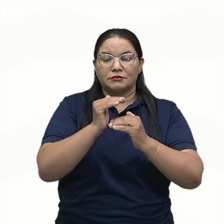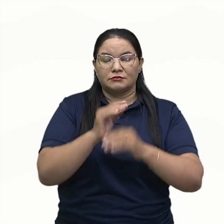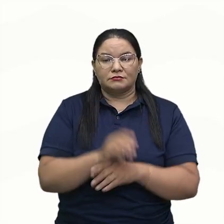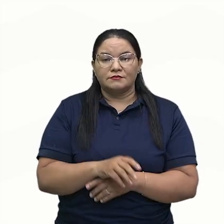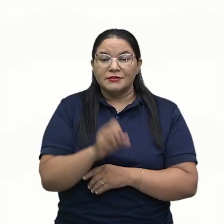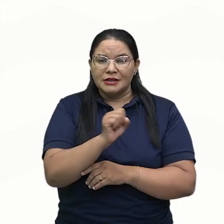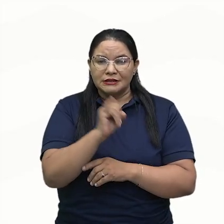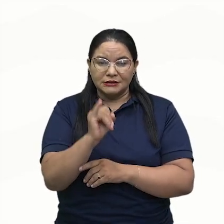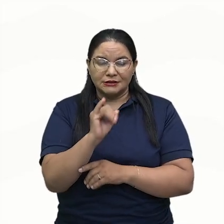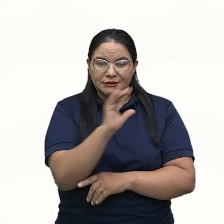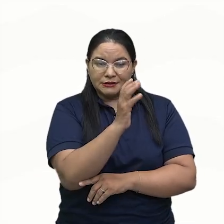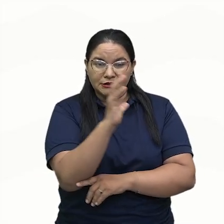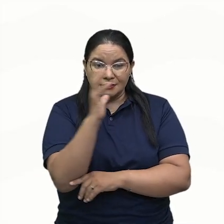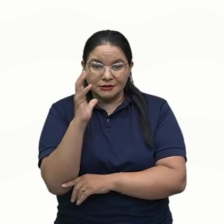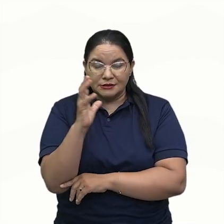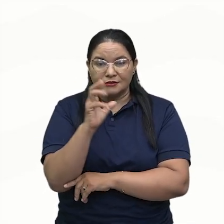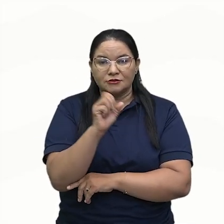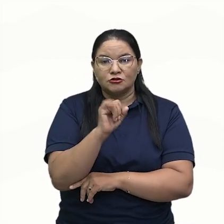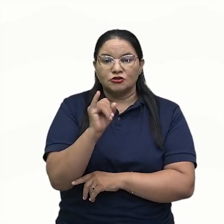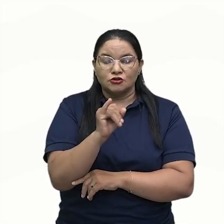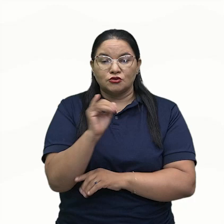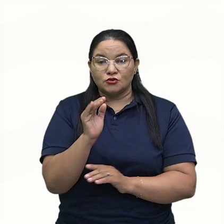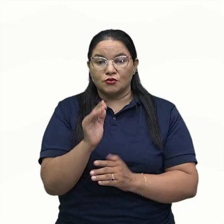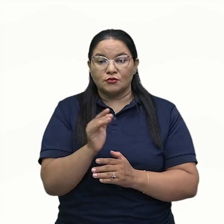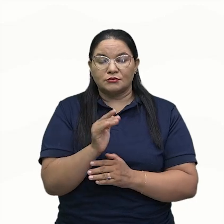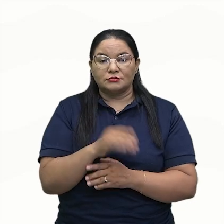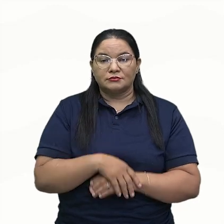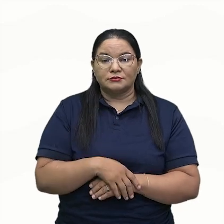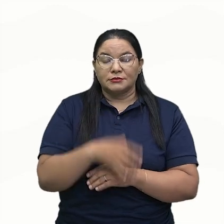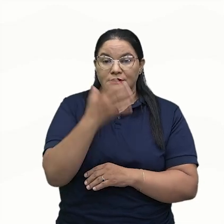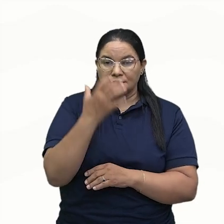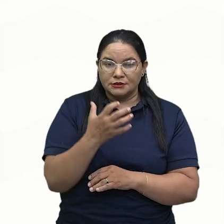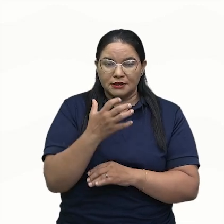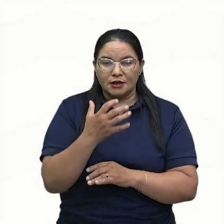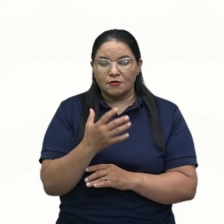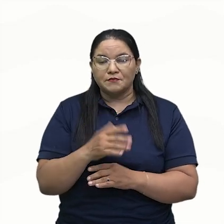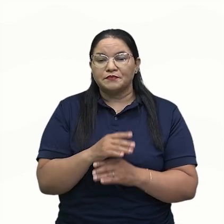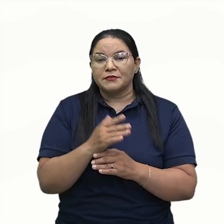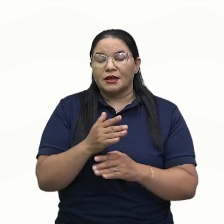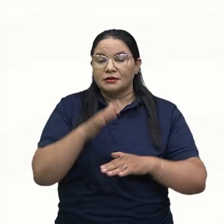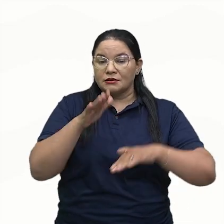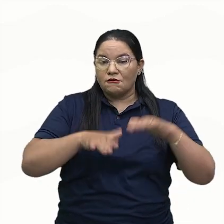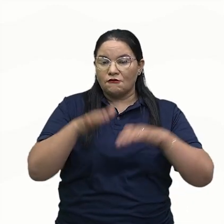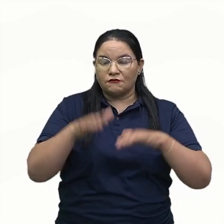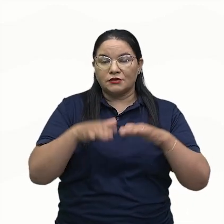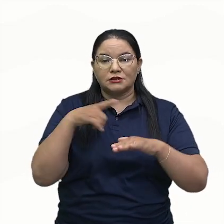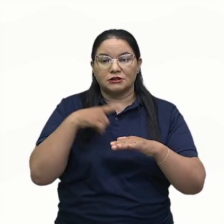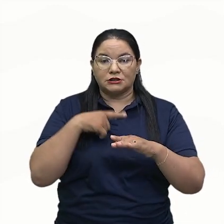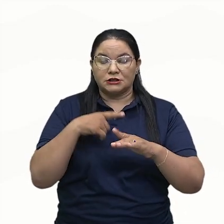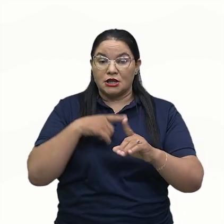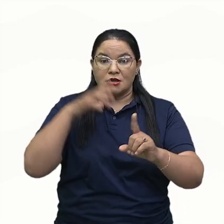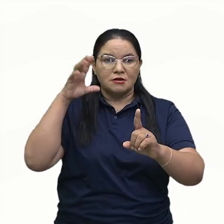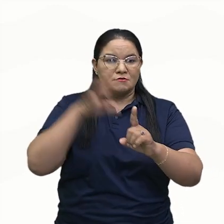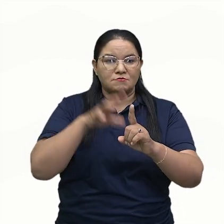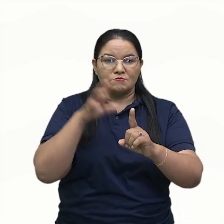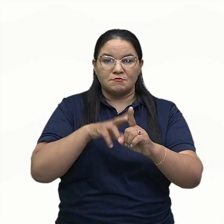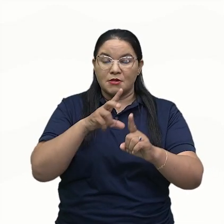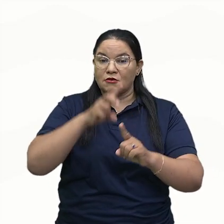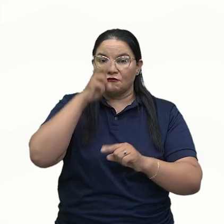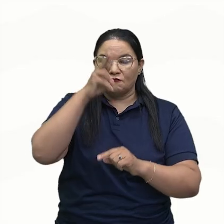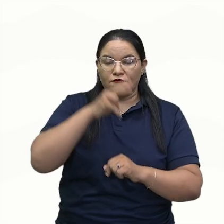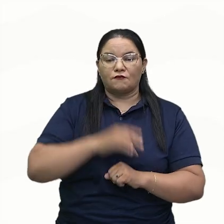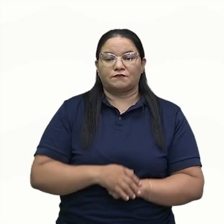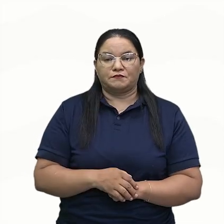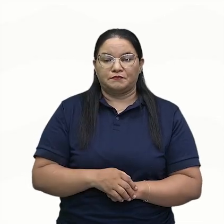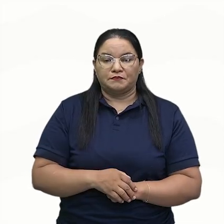as questões ambientais não forem levadas em consideração, a gente tem alto impacto ambiental, certo?